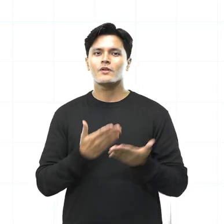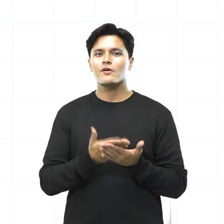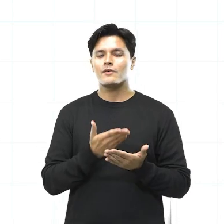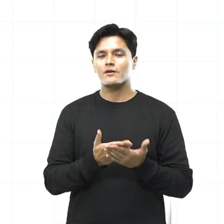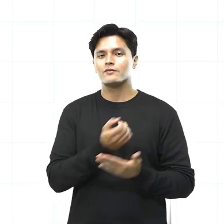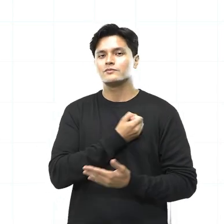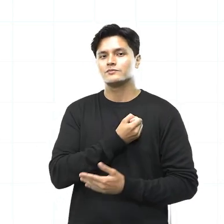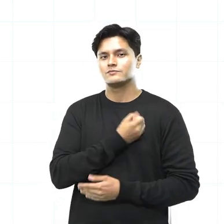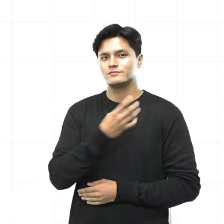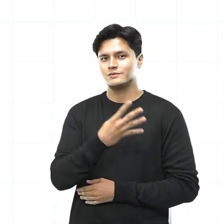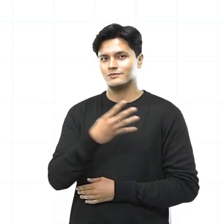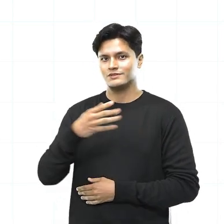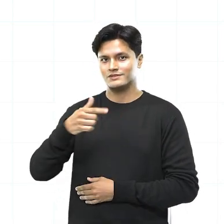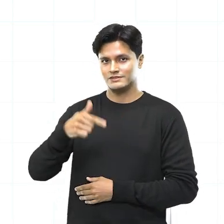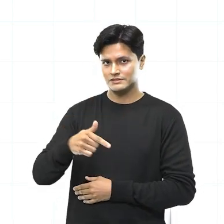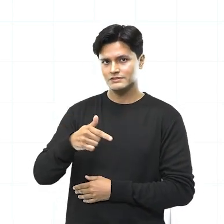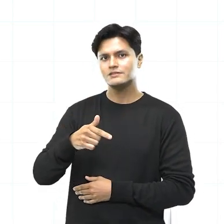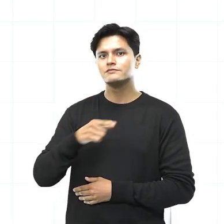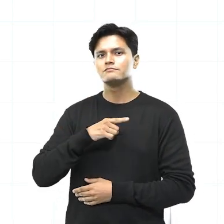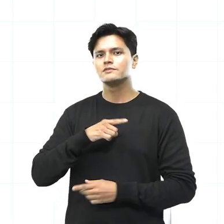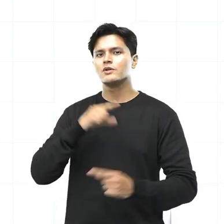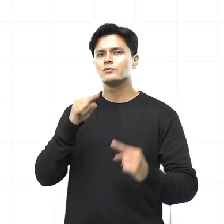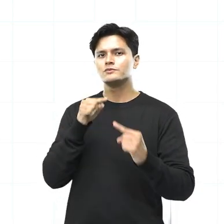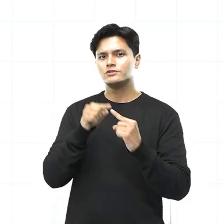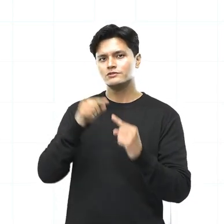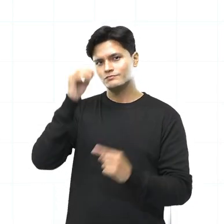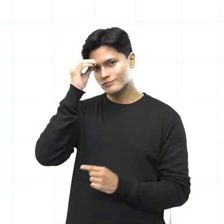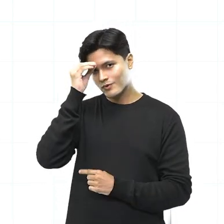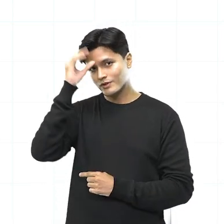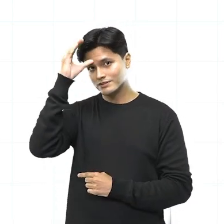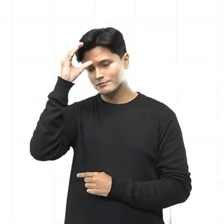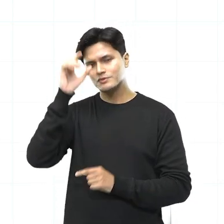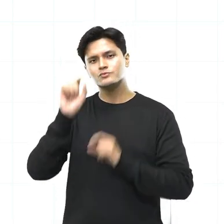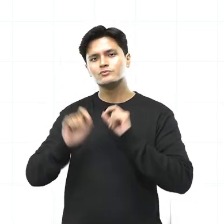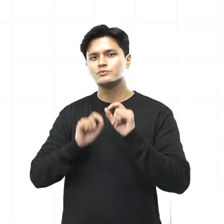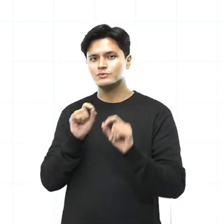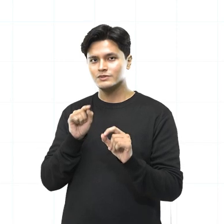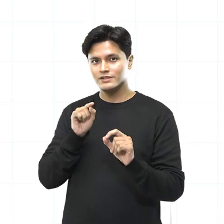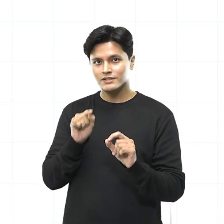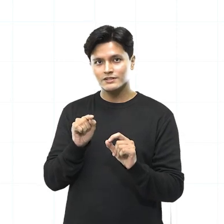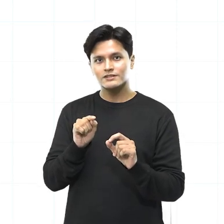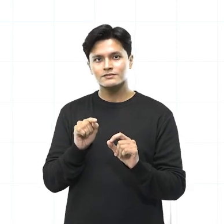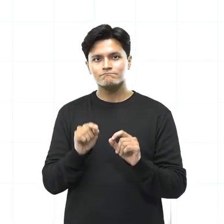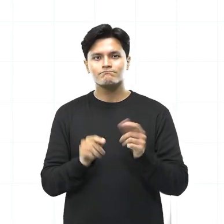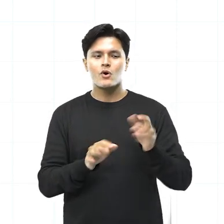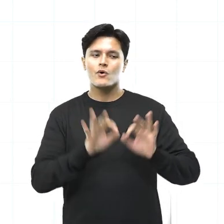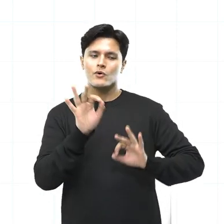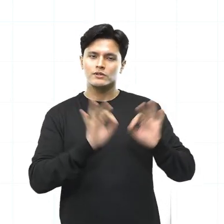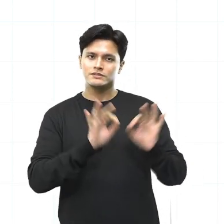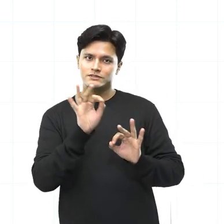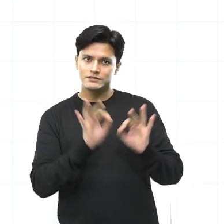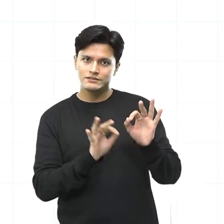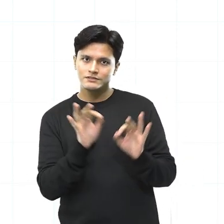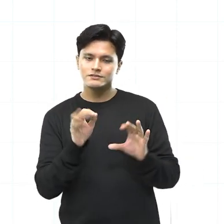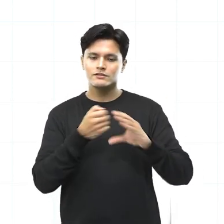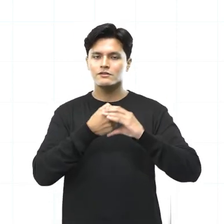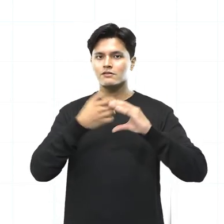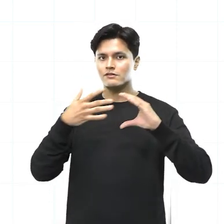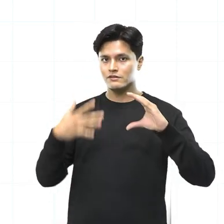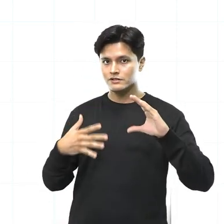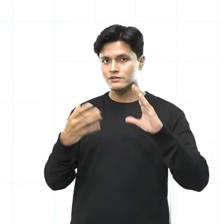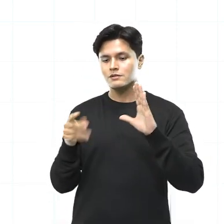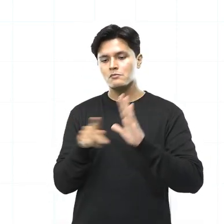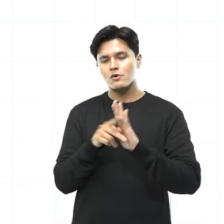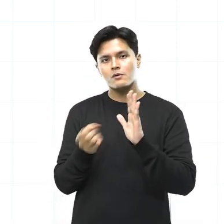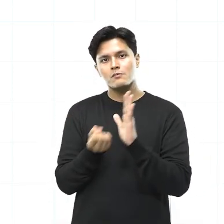número 47 traz como objeto de conhecimento reconstrução das condições de